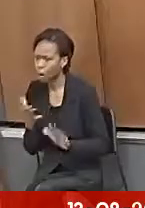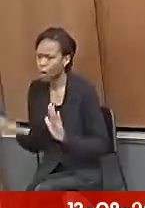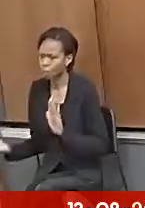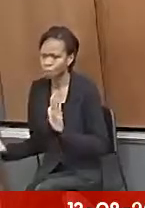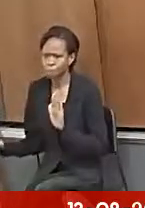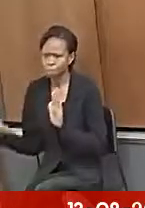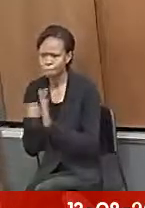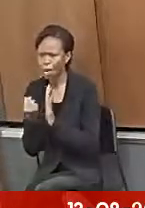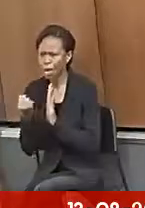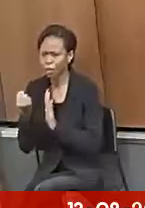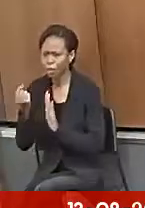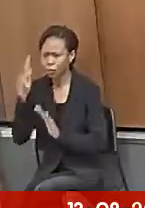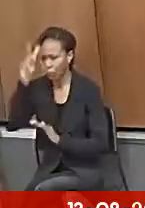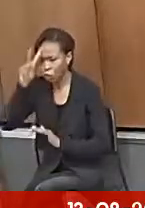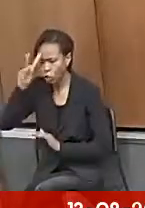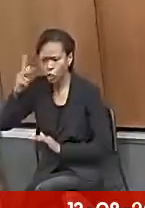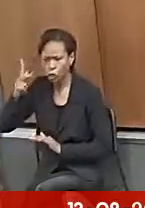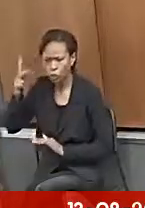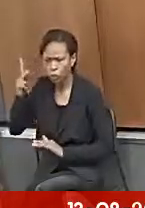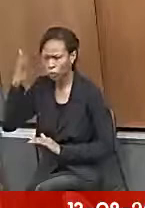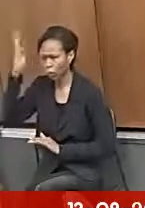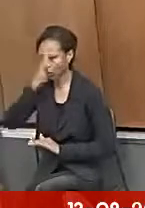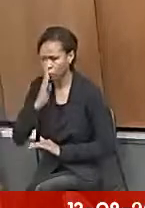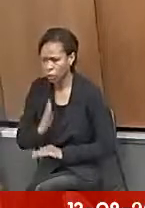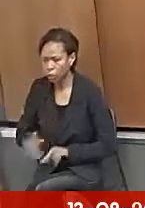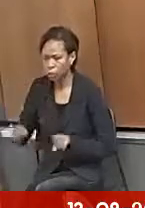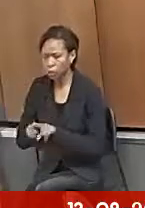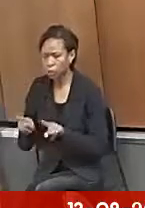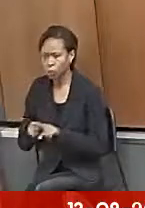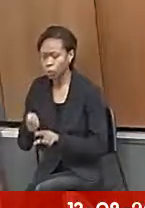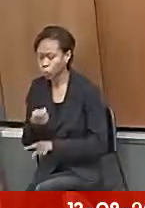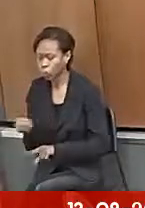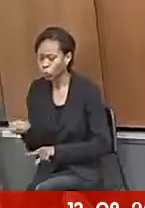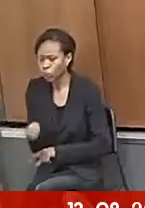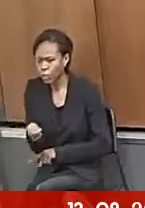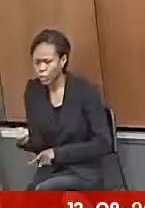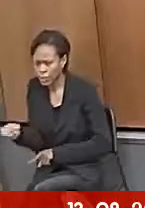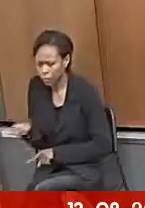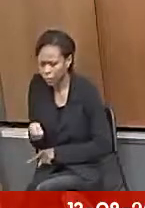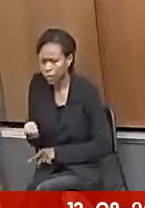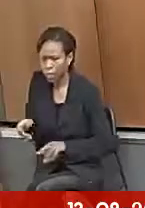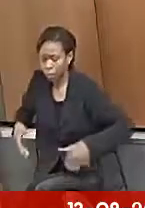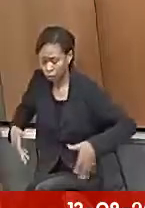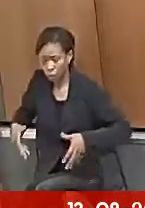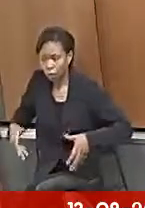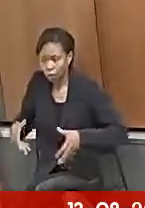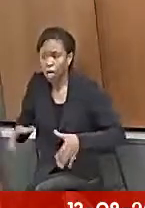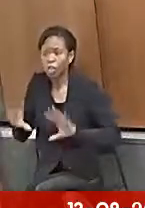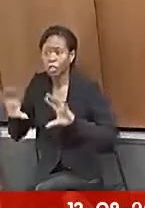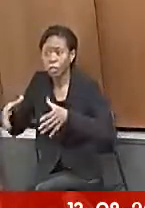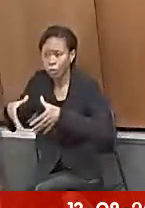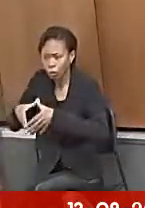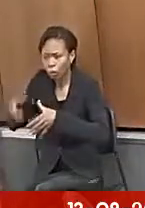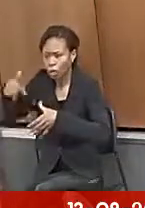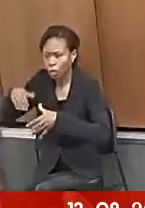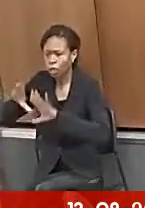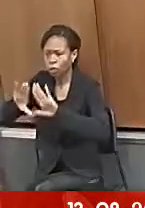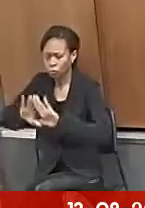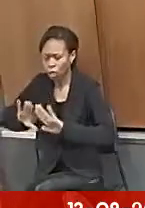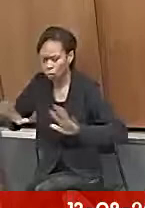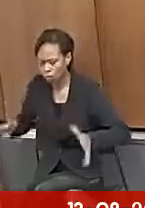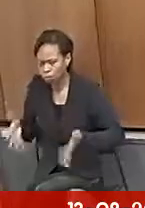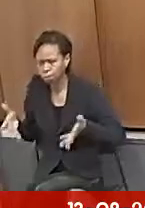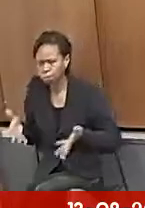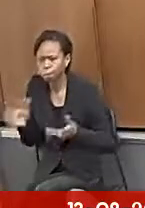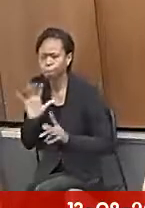da história do brasil na história do tênis na cadeira de rodas e tenha nessa comissão realmente o incentivo tem